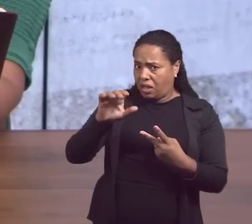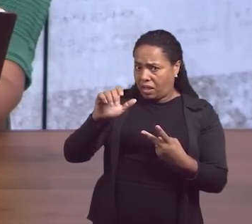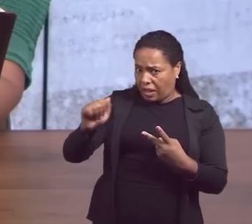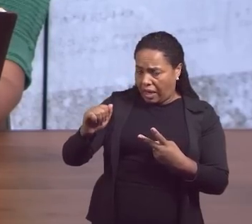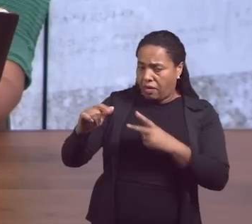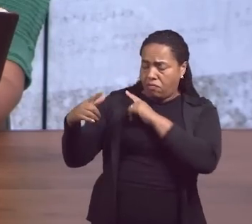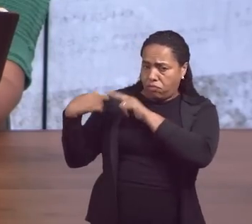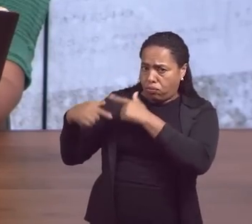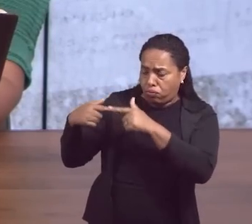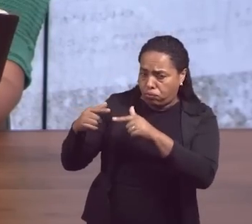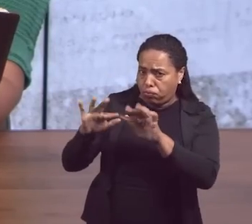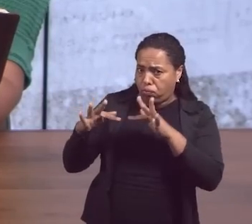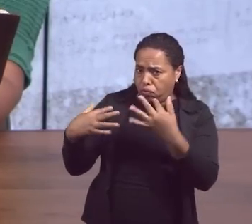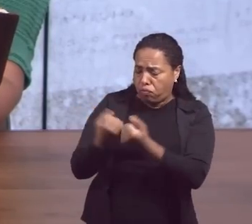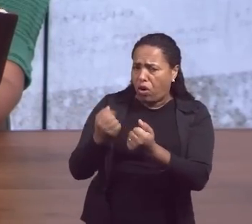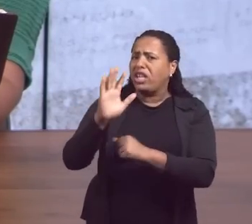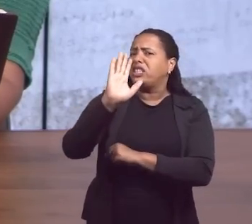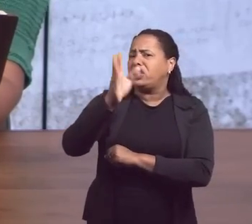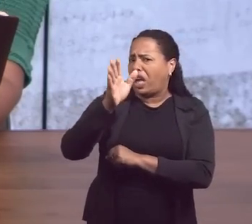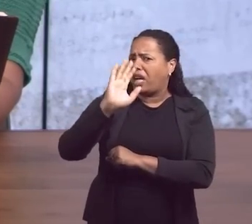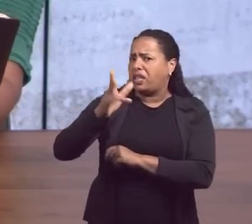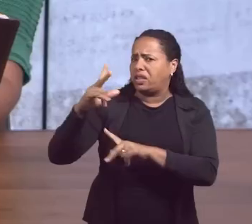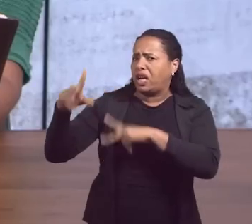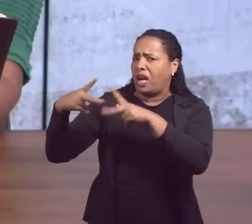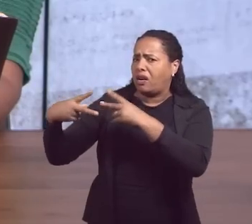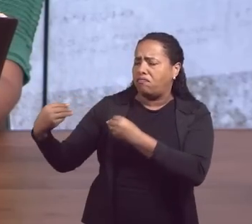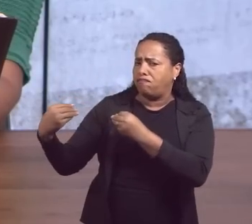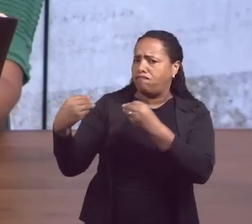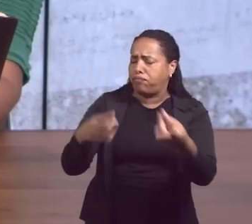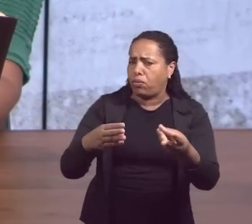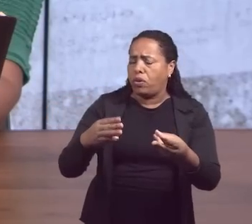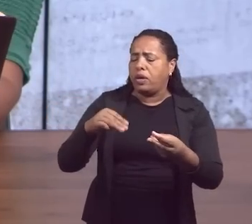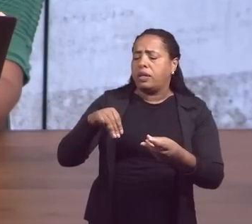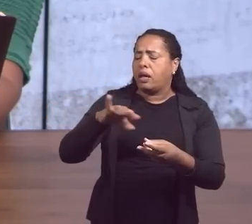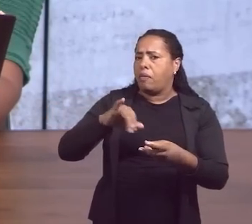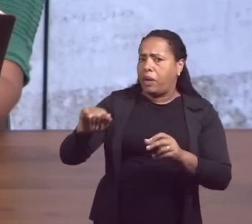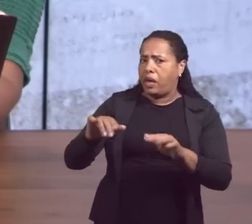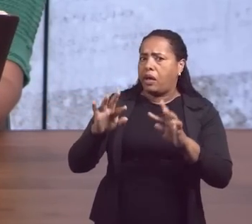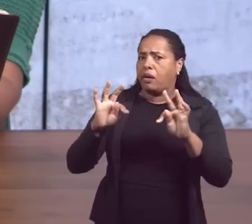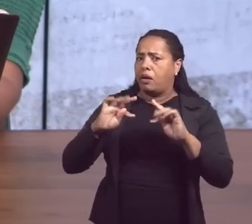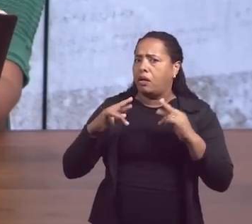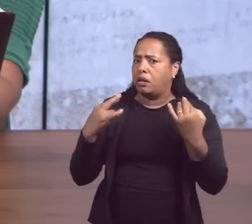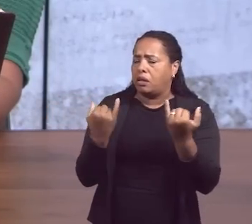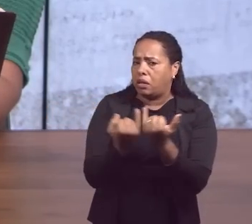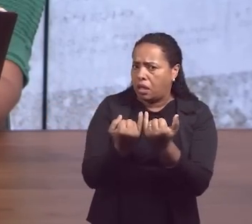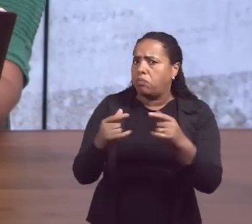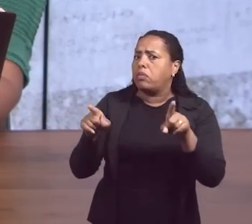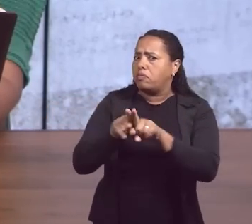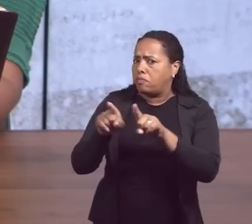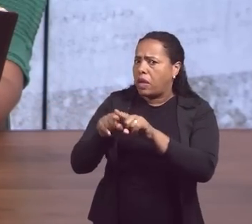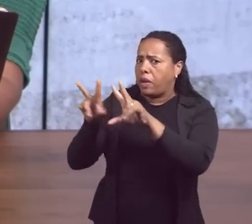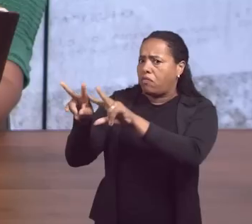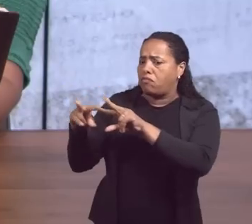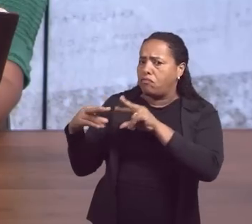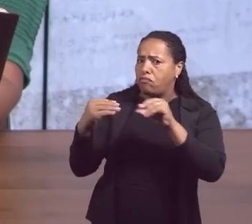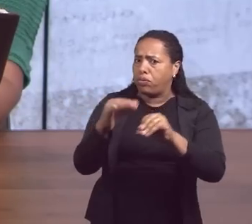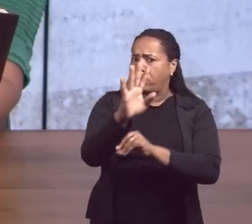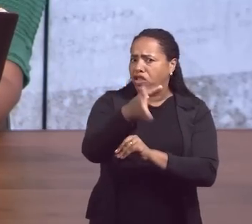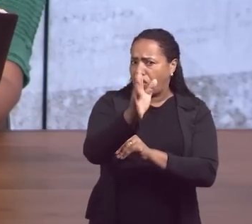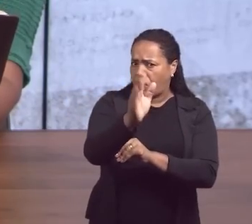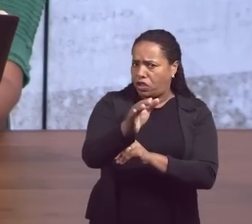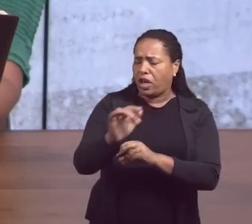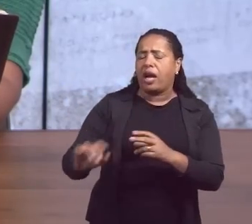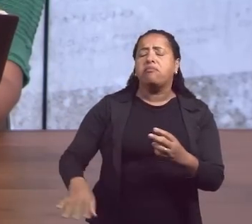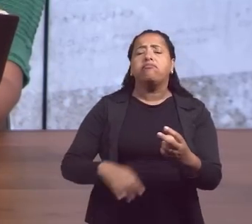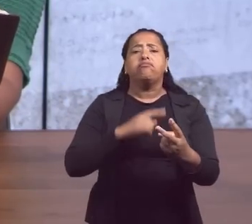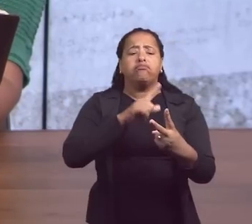seus pais, já receberam. Também a meia tribo de Manassés recebeu a sua herança. Já